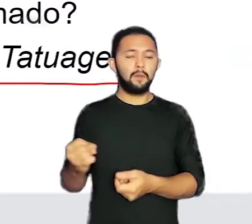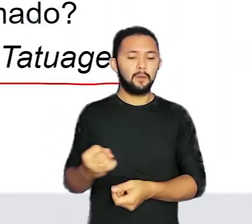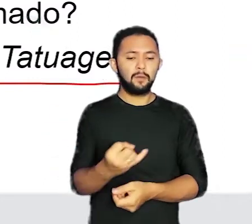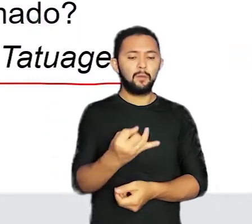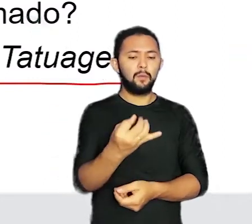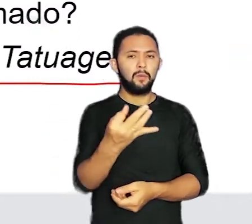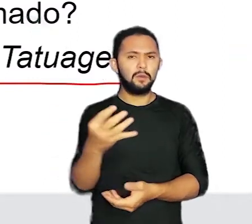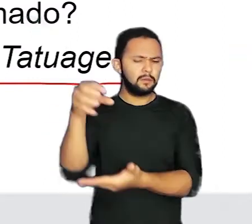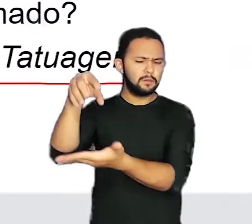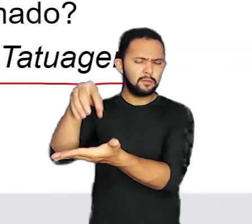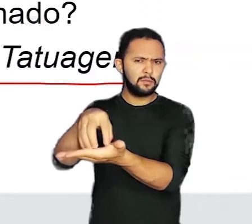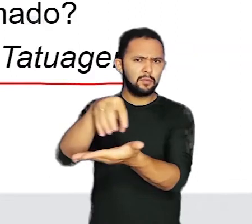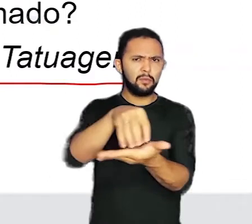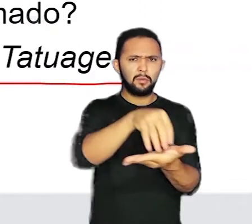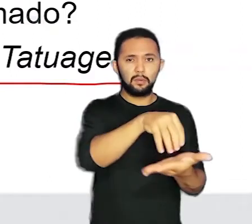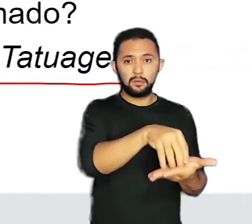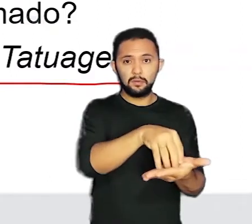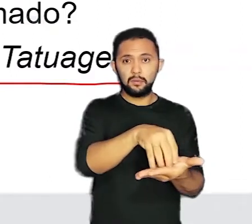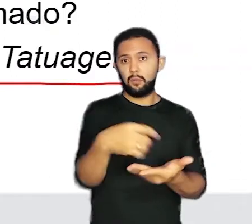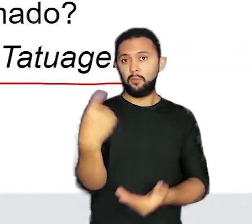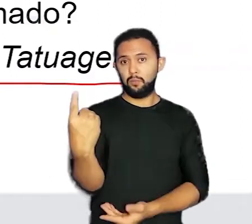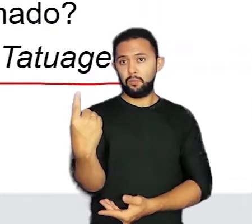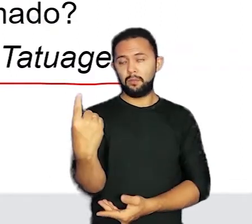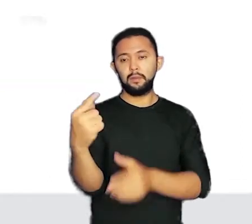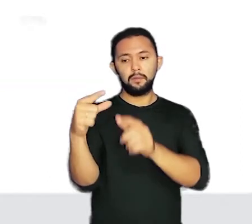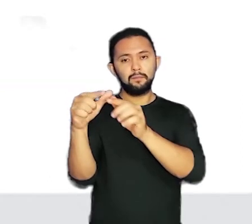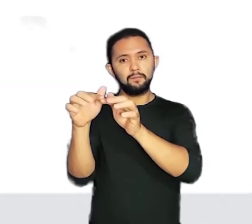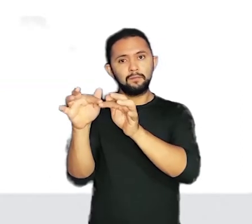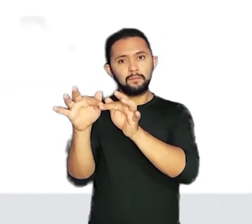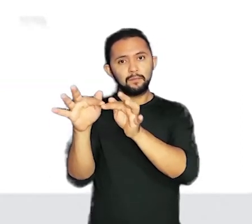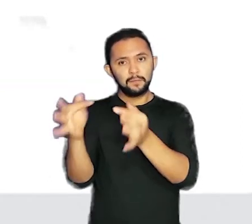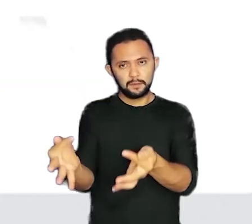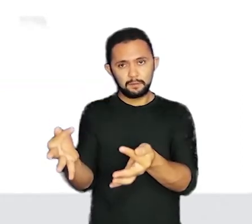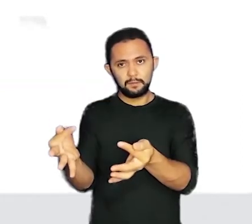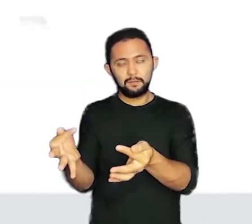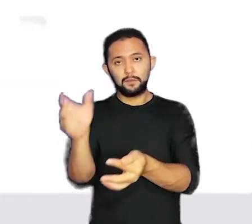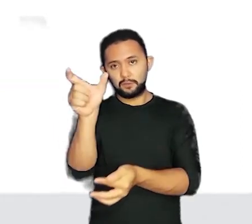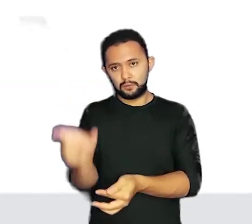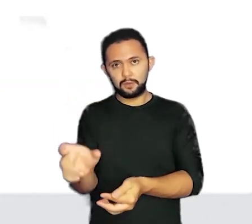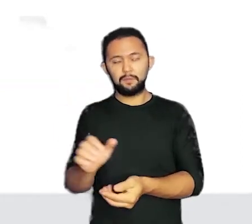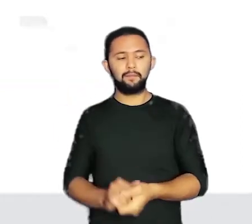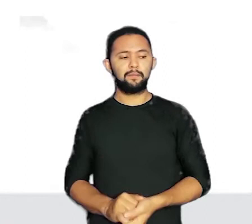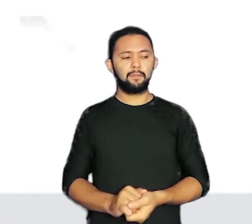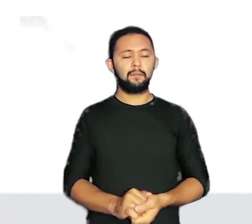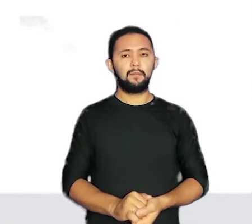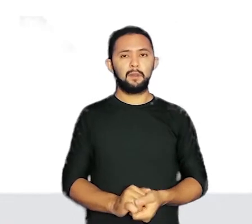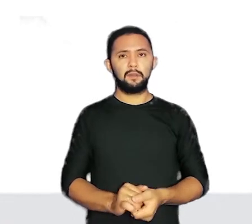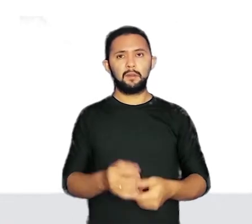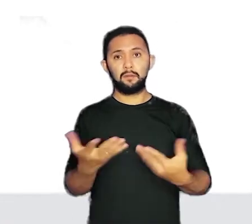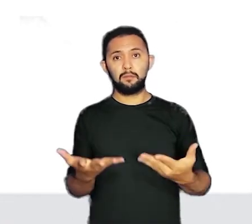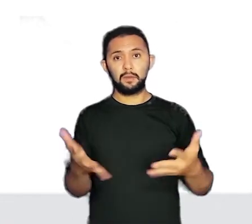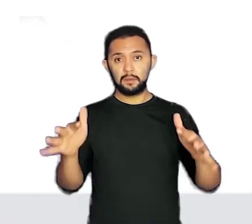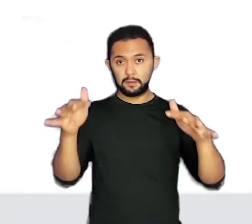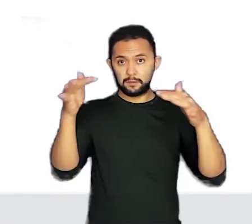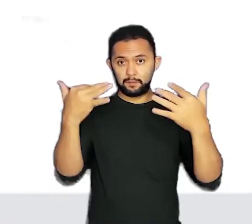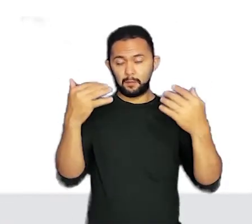núcleo. Aparecer um único núcleo, sujeito simples. Então, atenção, além dos substantivos que podem ser